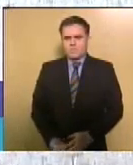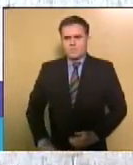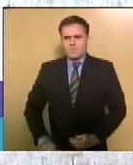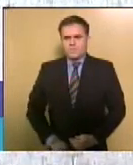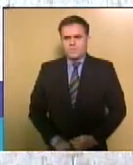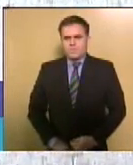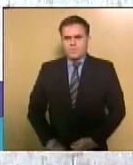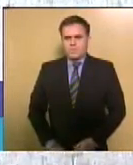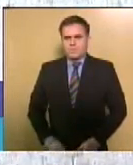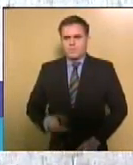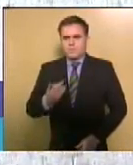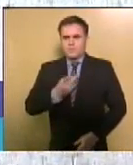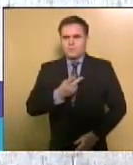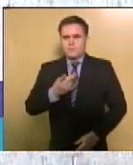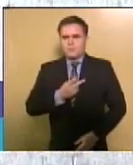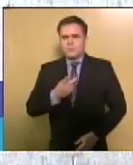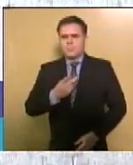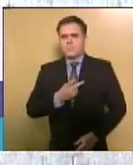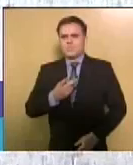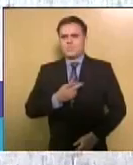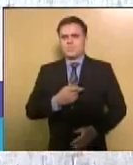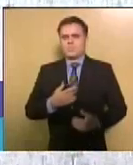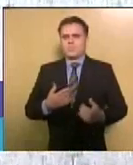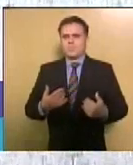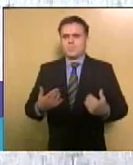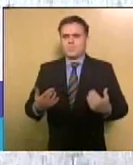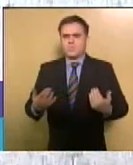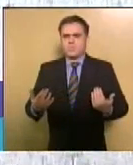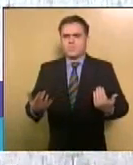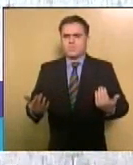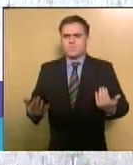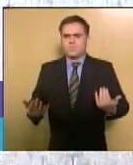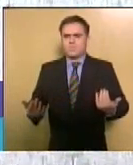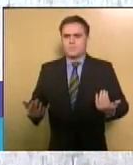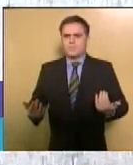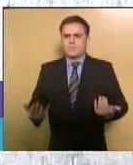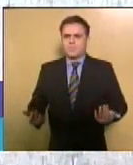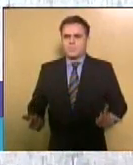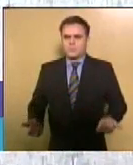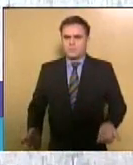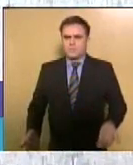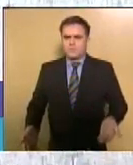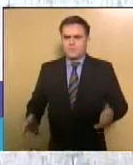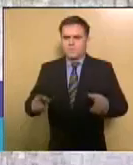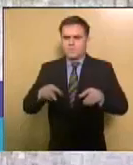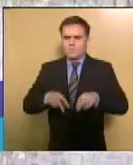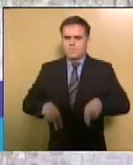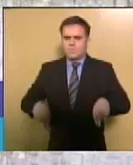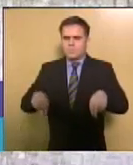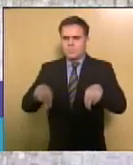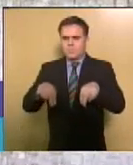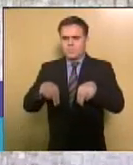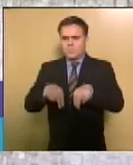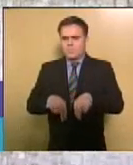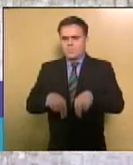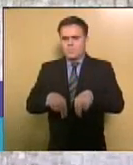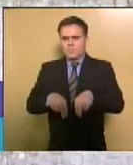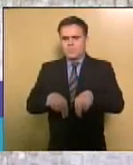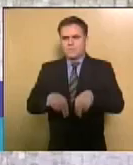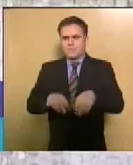Então os dois vão ocupar a Tribuna isso porque já fazem